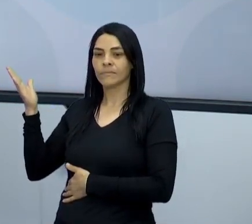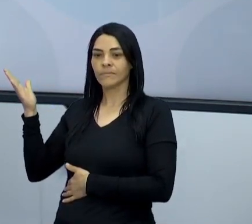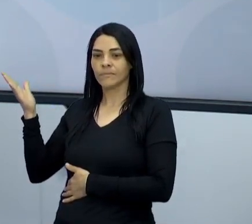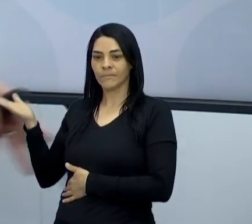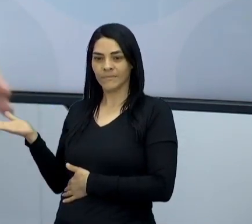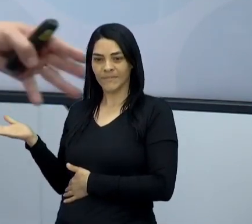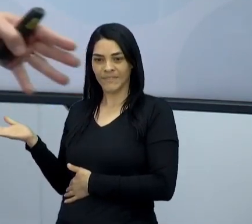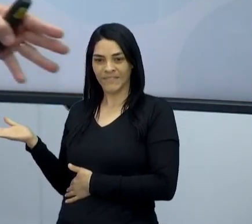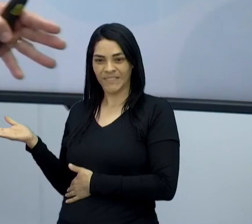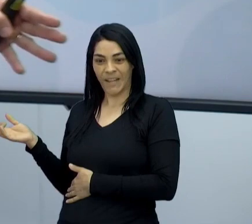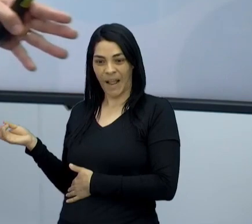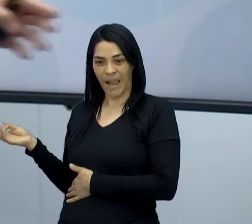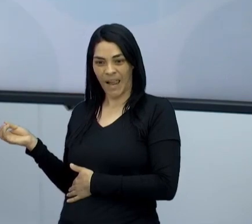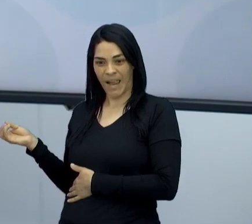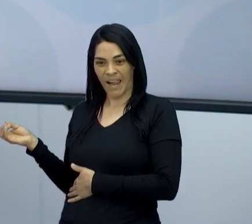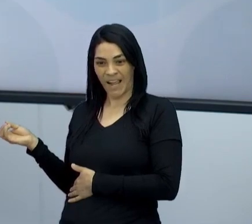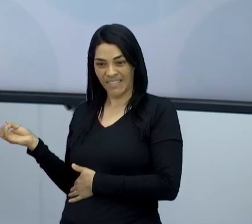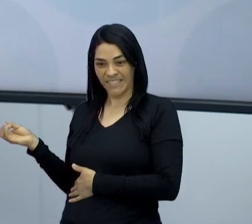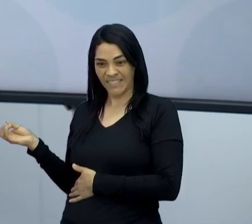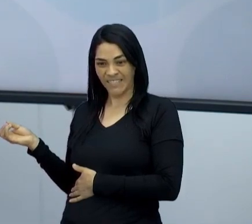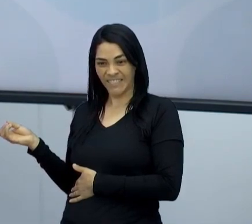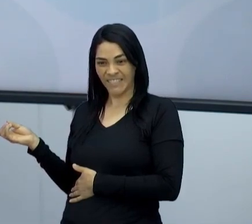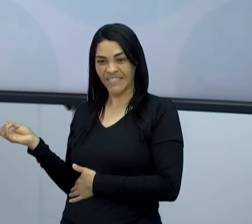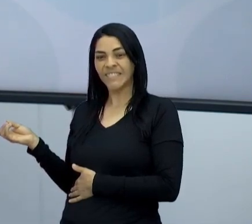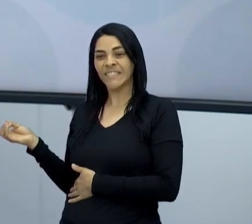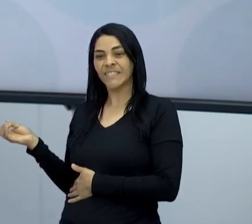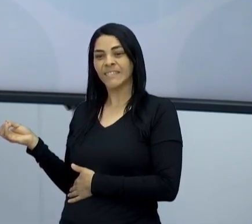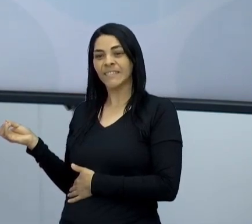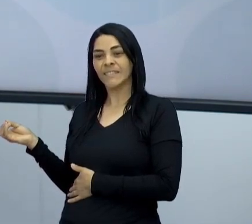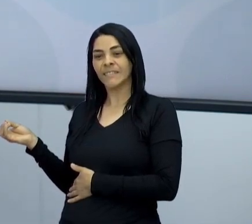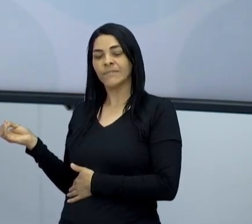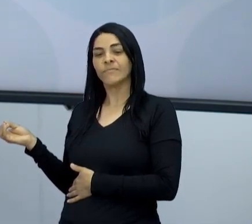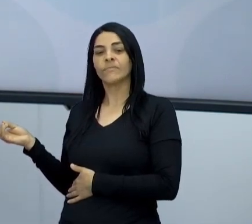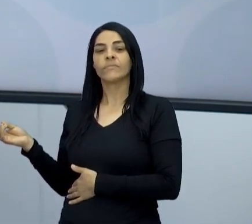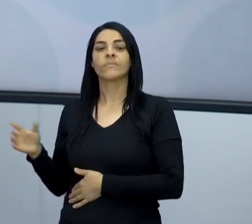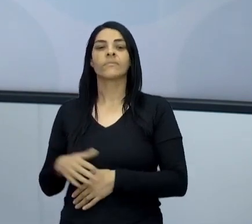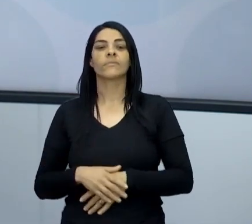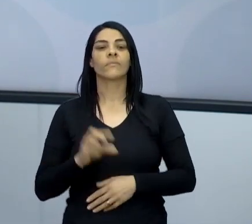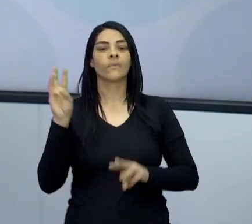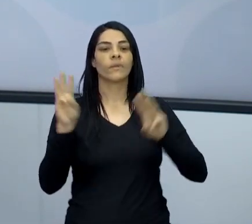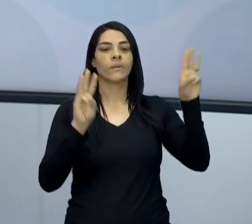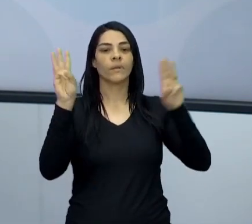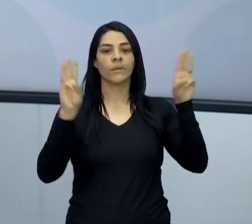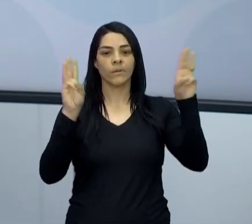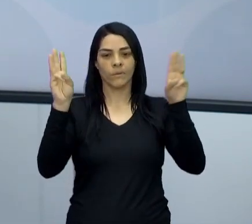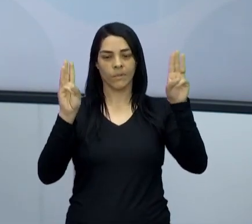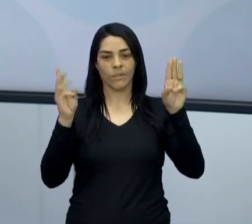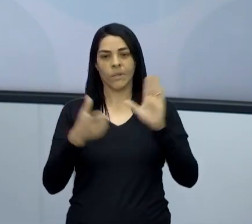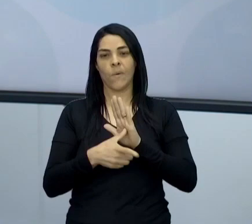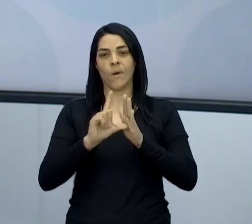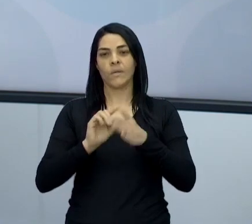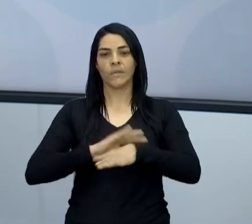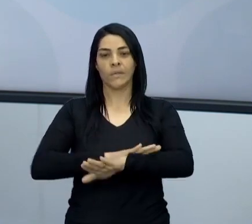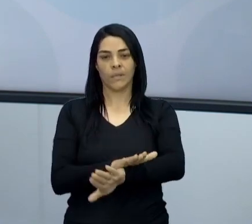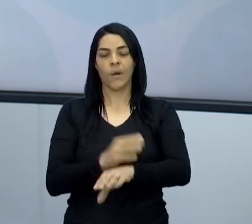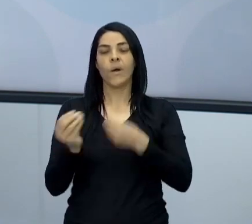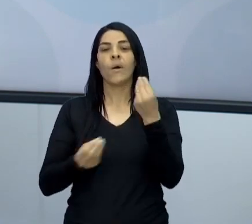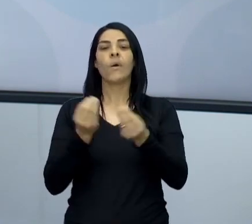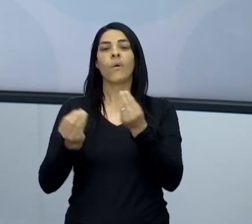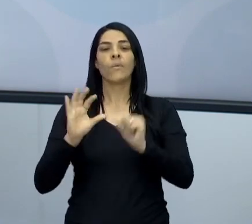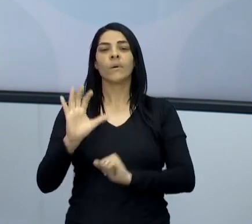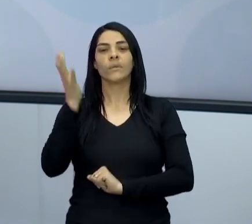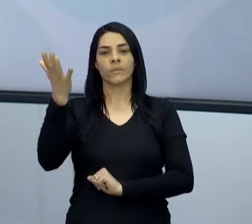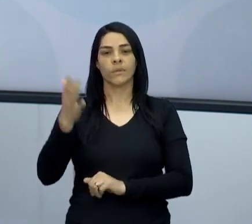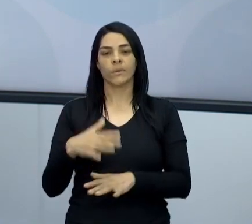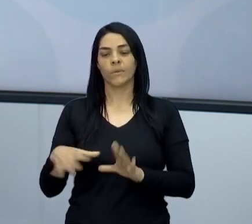lado aqui, ó, GC, aqui, ó, isso, aqui, ó, todo dia. Isso que está escrito aqui embaixo, olha, é o canal antirracista, o CMSP antirracista. Como é que funciona? No YouTube,